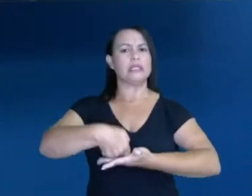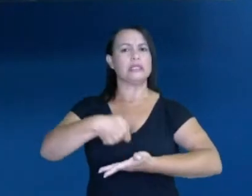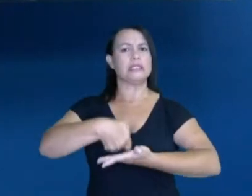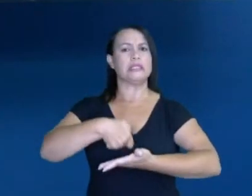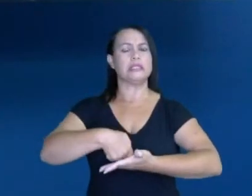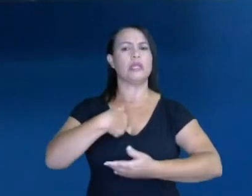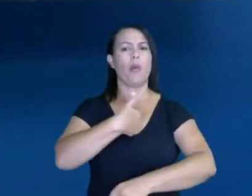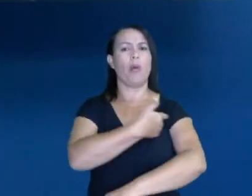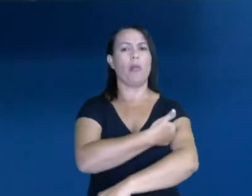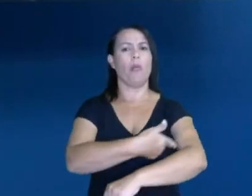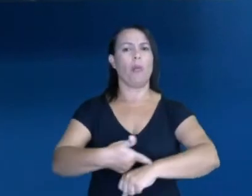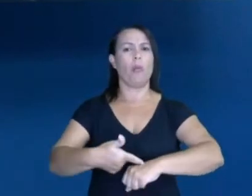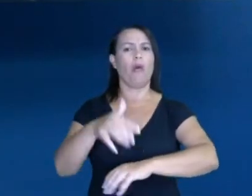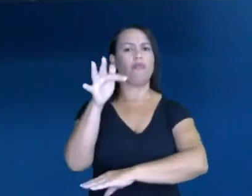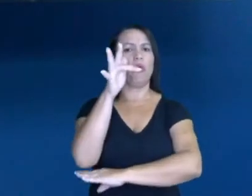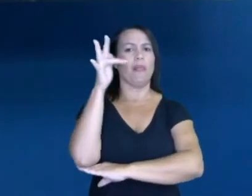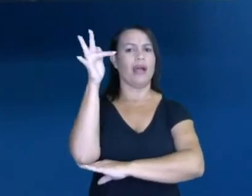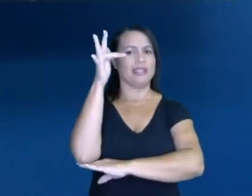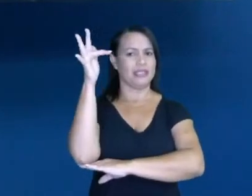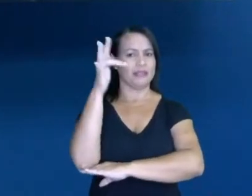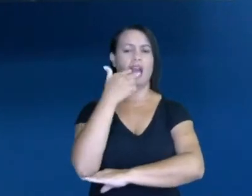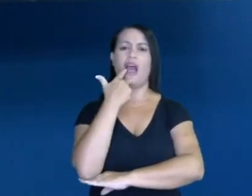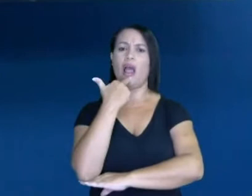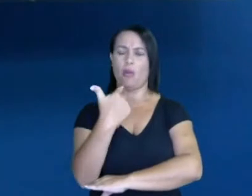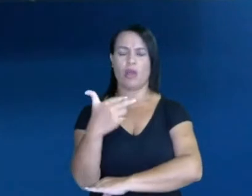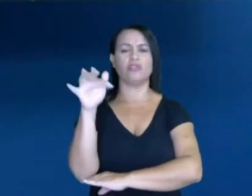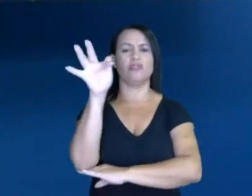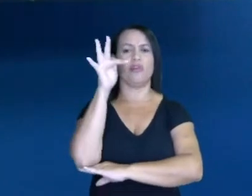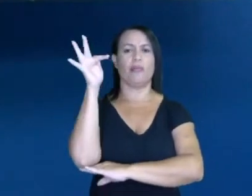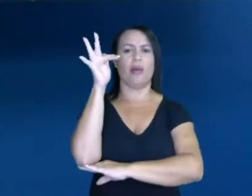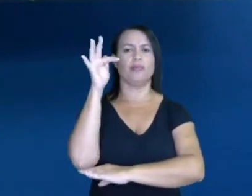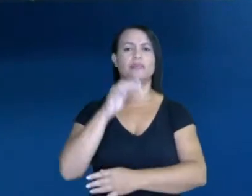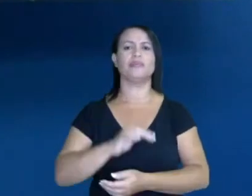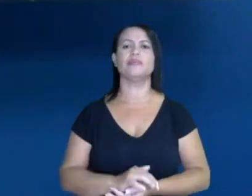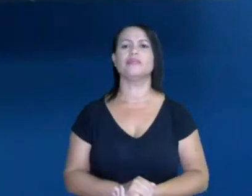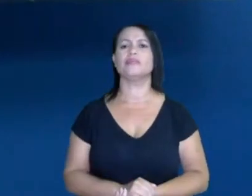uma formalidade. Então, eu vou utilizar a linguagem formal.